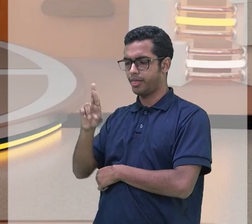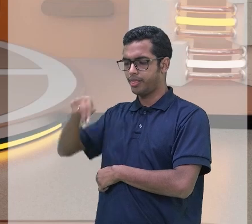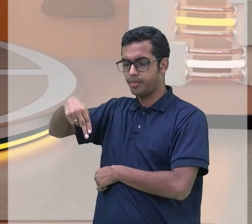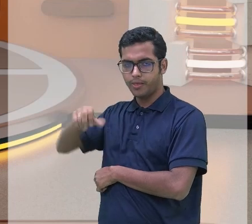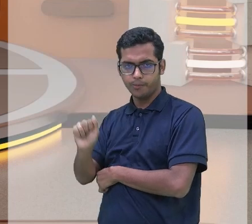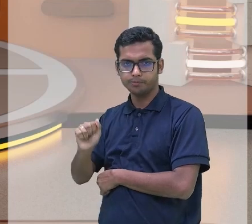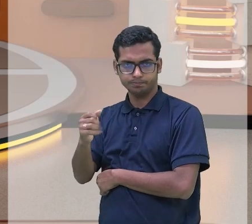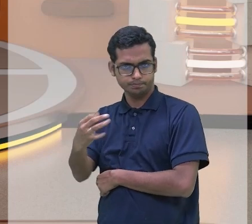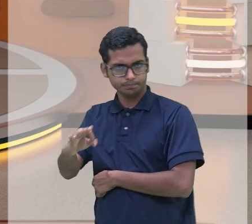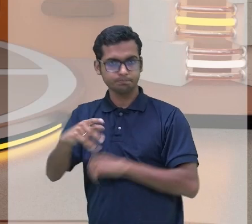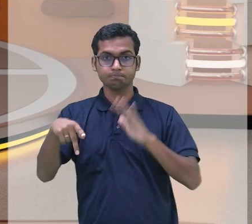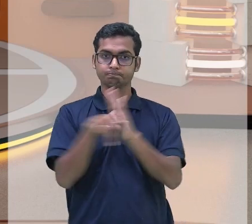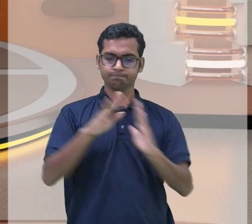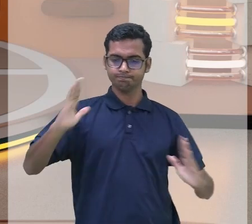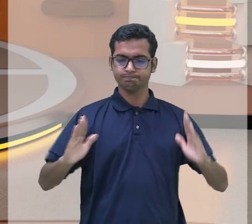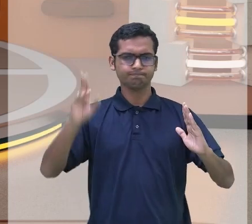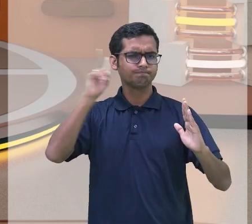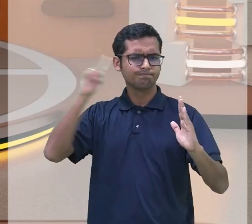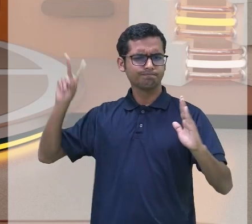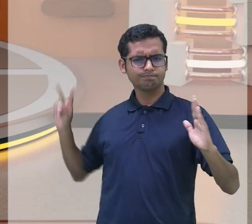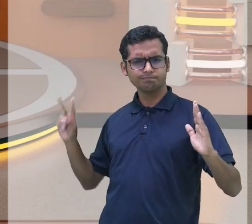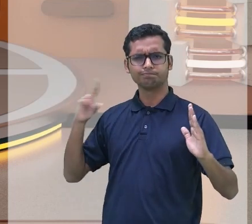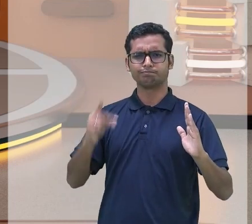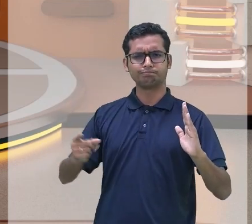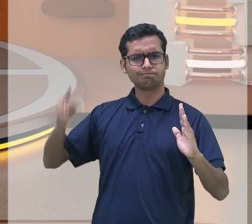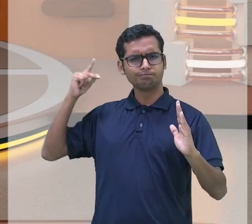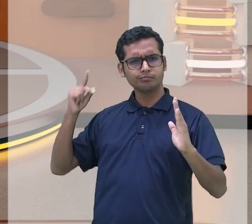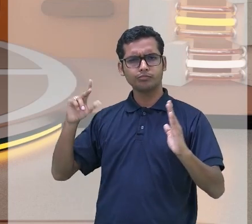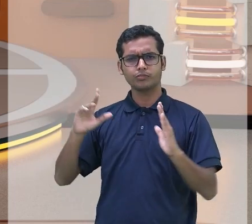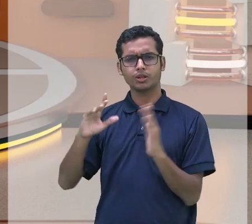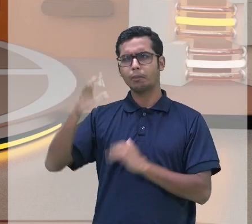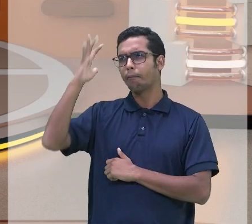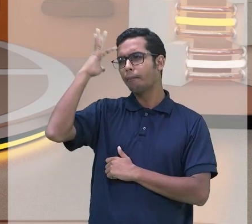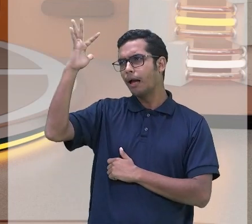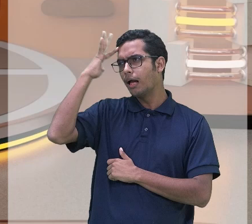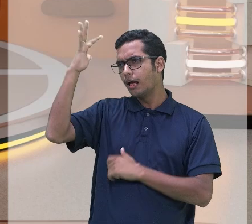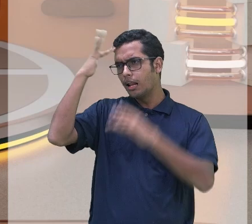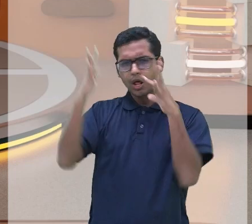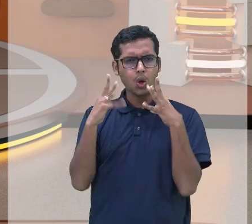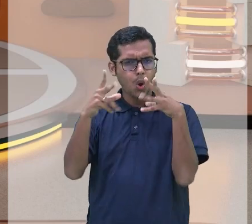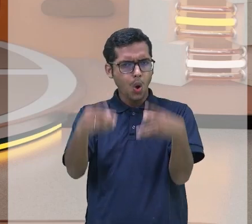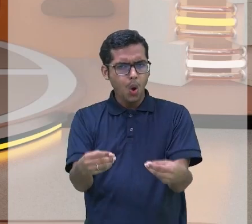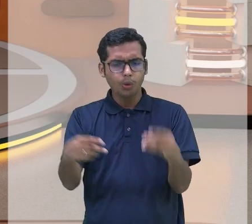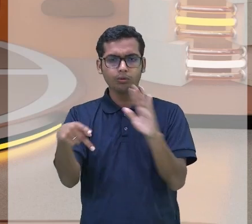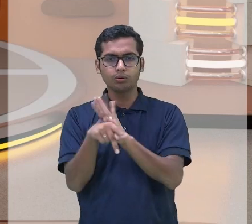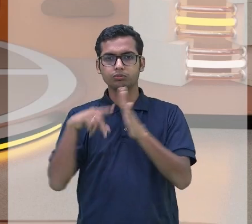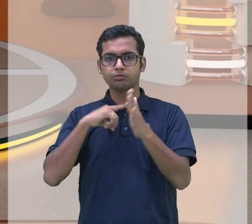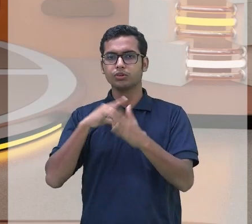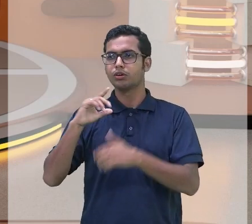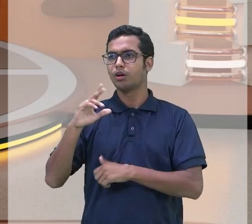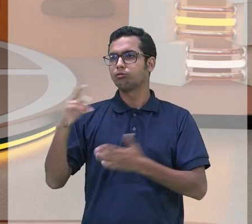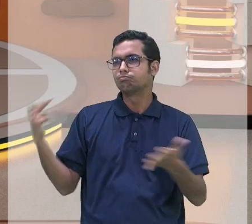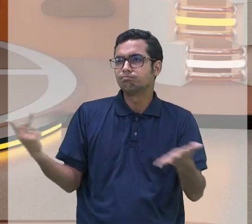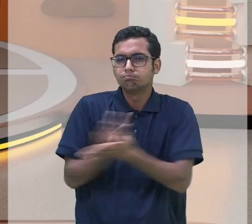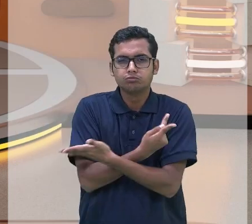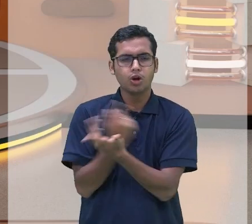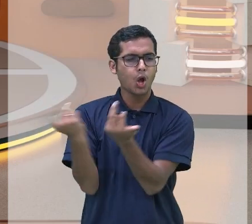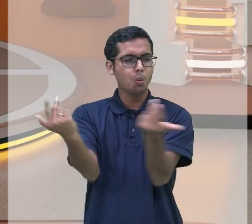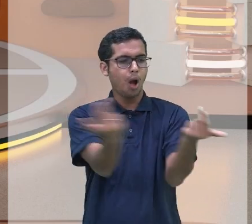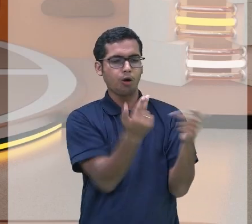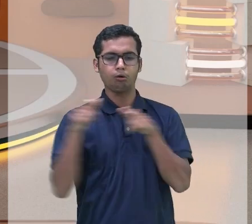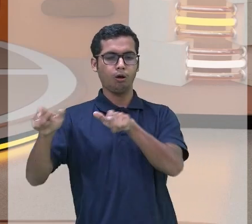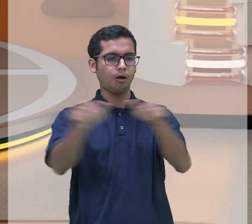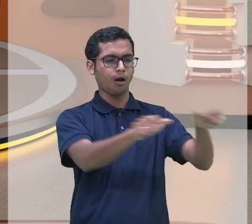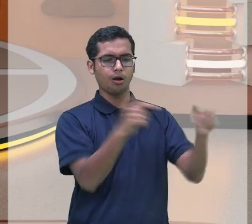imaginar que tudo acontecia igual em todo lugar. Mas, enquanto na Europa, no mundo moderno, a gente